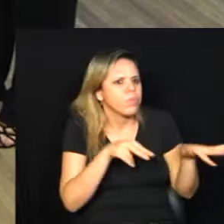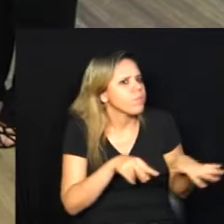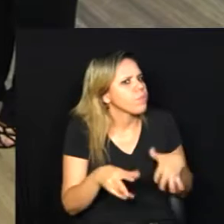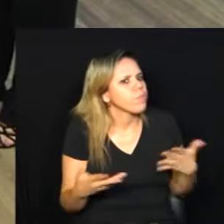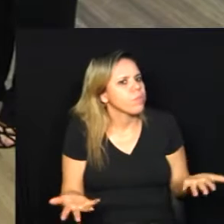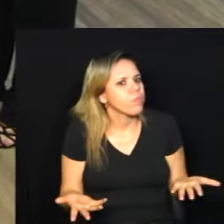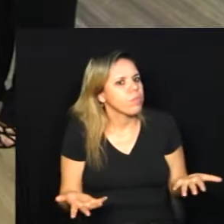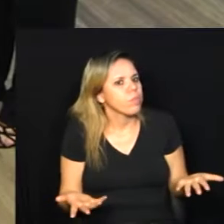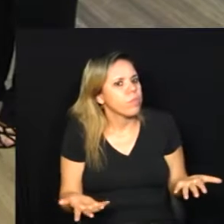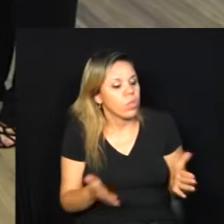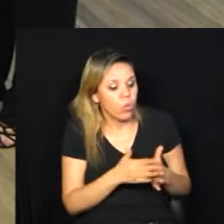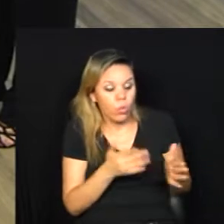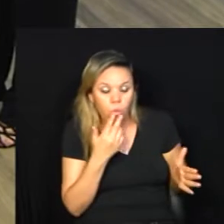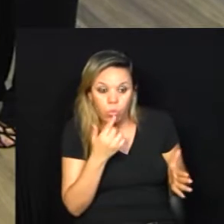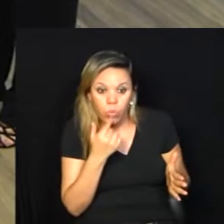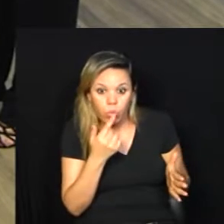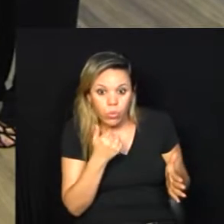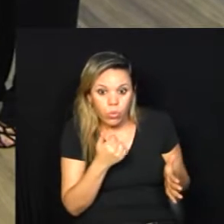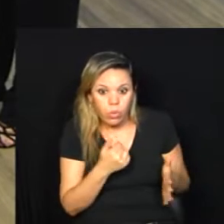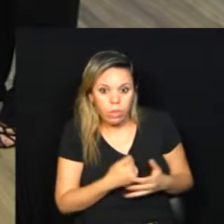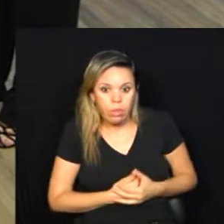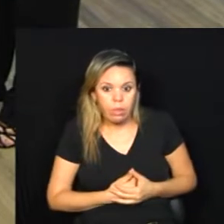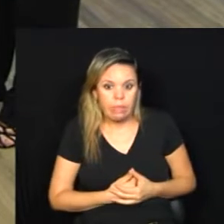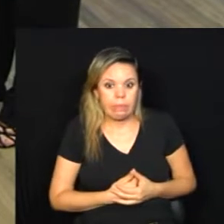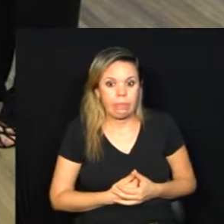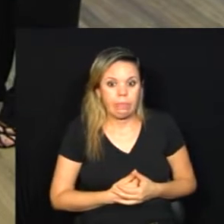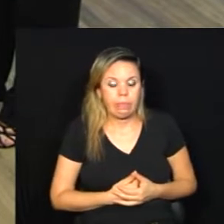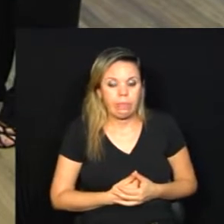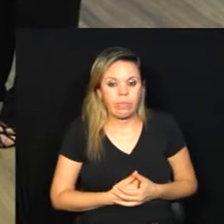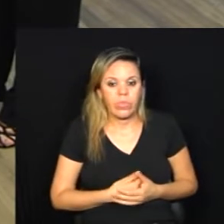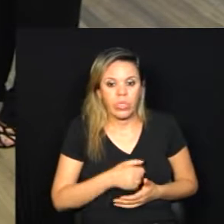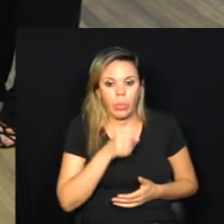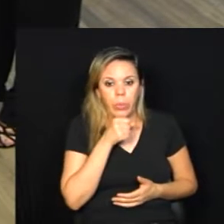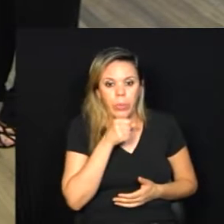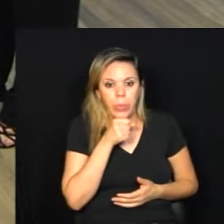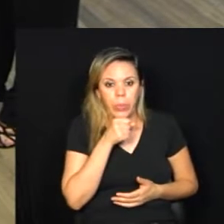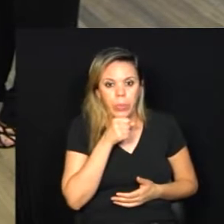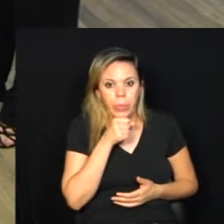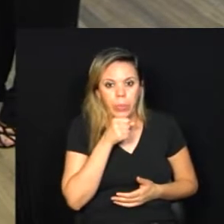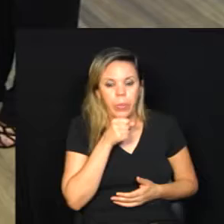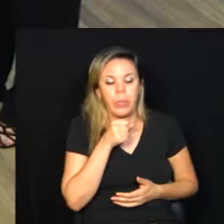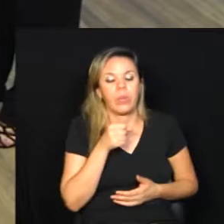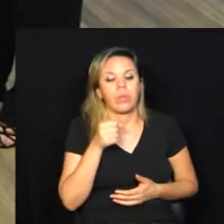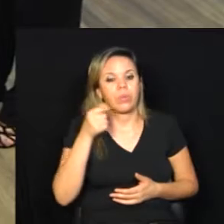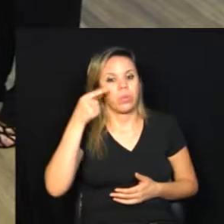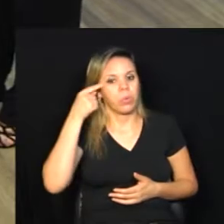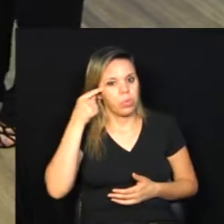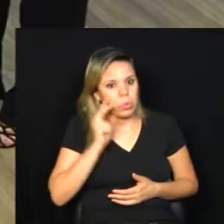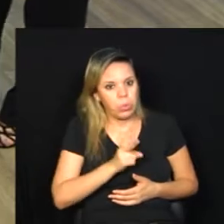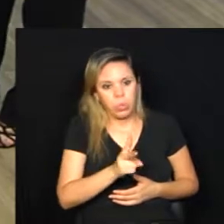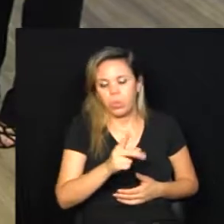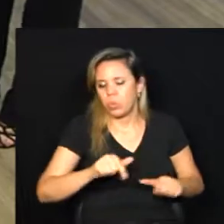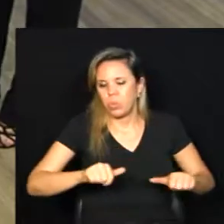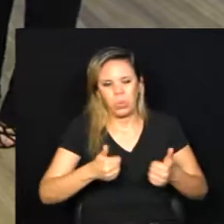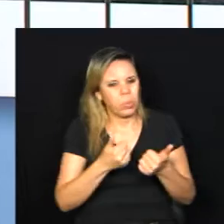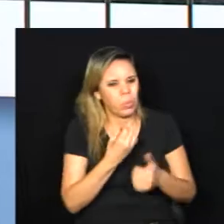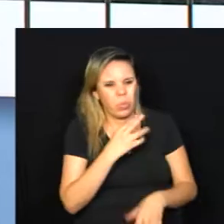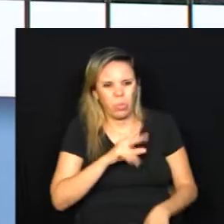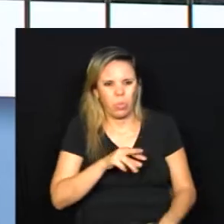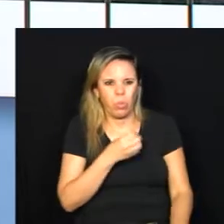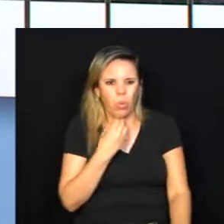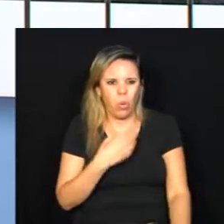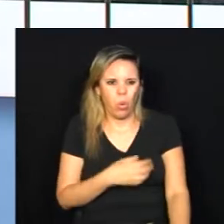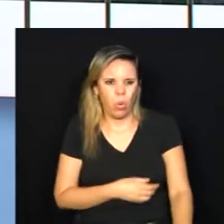semana fase vermelha? Inclusive a coletiva continua e nós não temos notícias positivas. Olha,